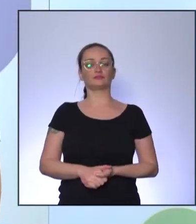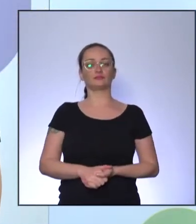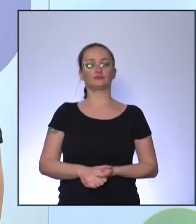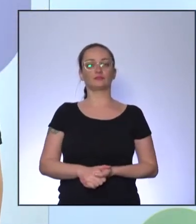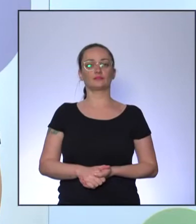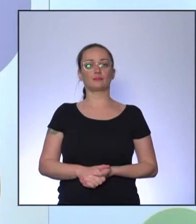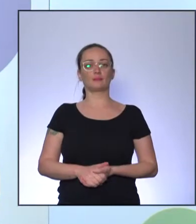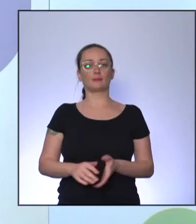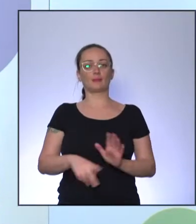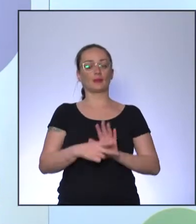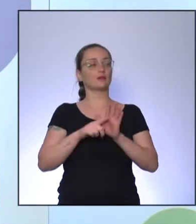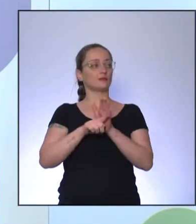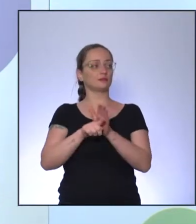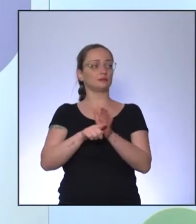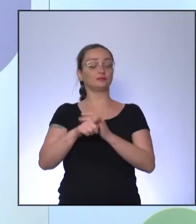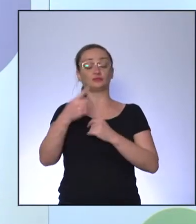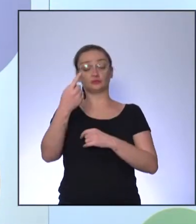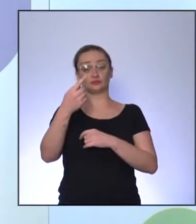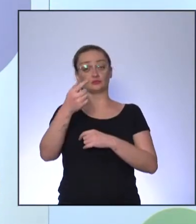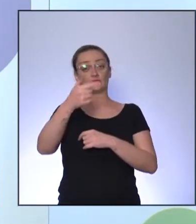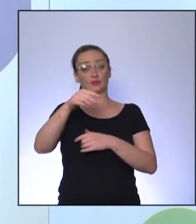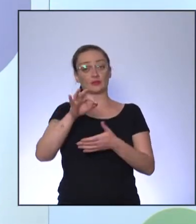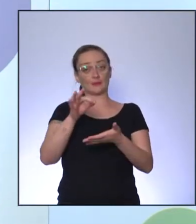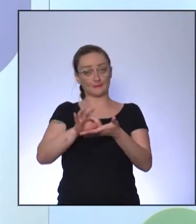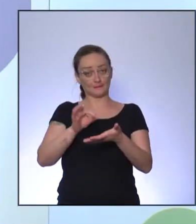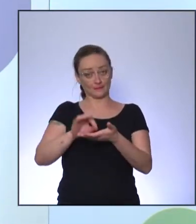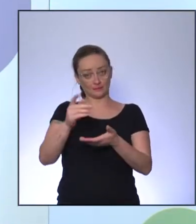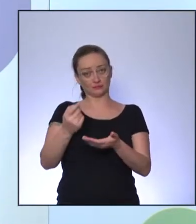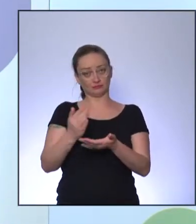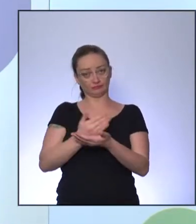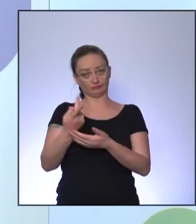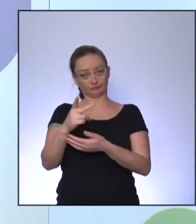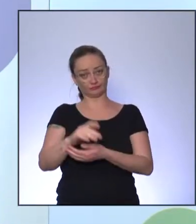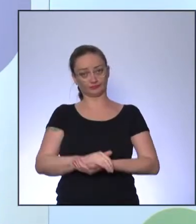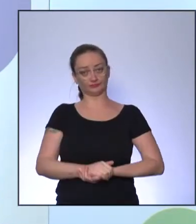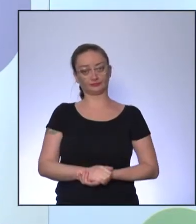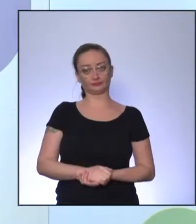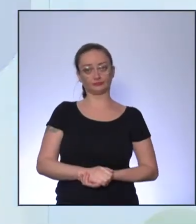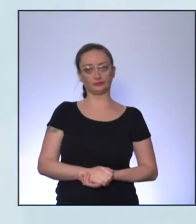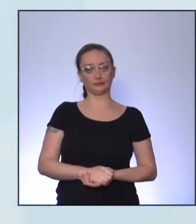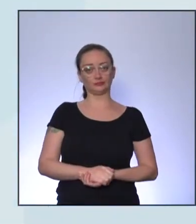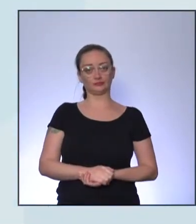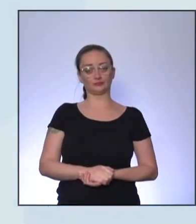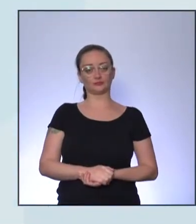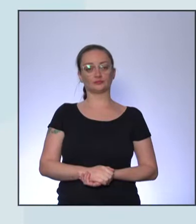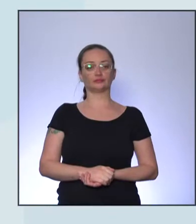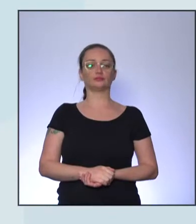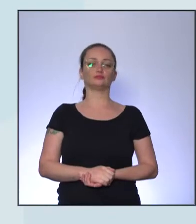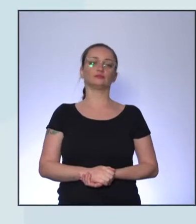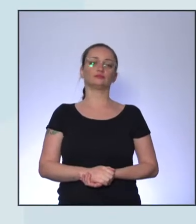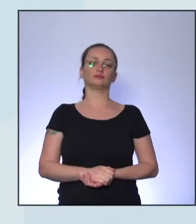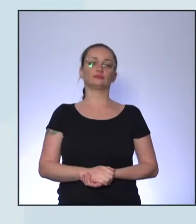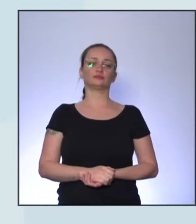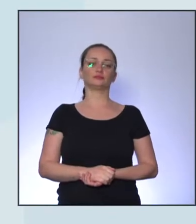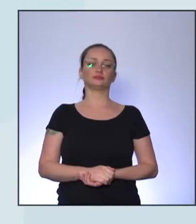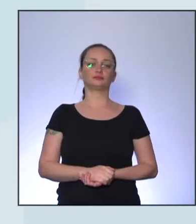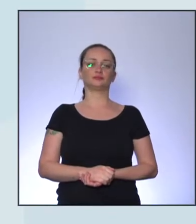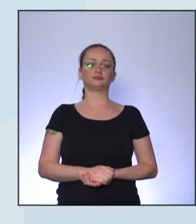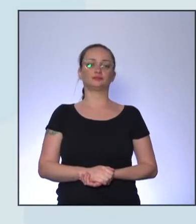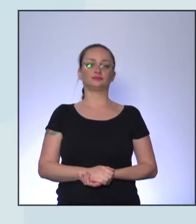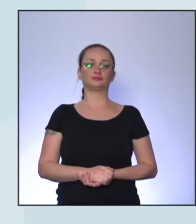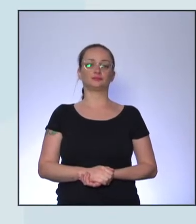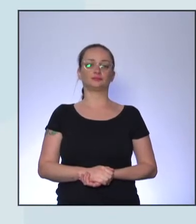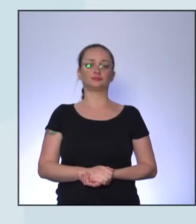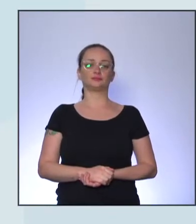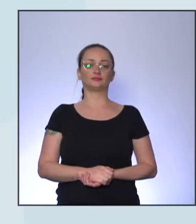da enquete, e aí vocês marcam a letrinha no caderno de vocês. Vou ler junto com vocês. Enquete. De